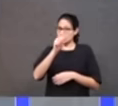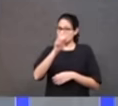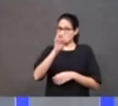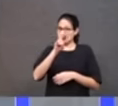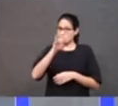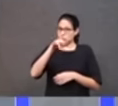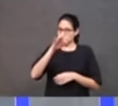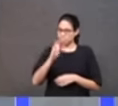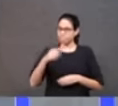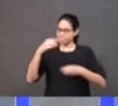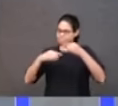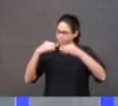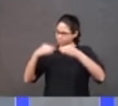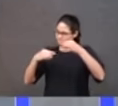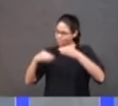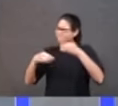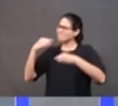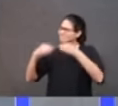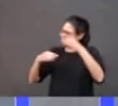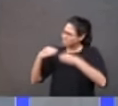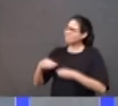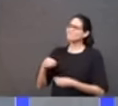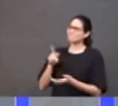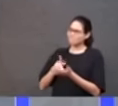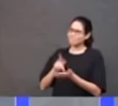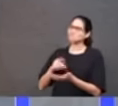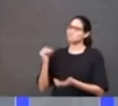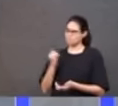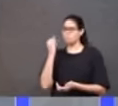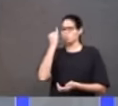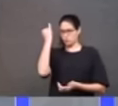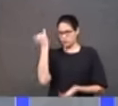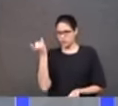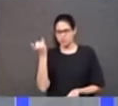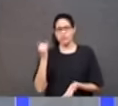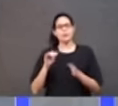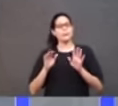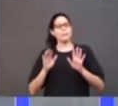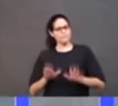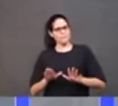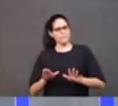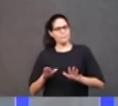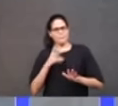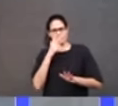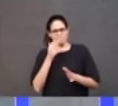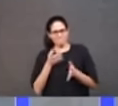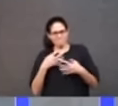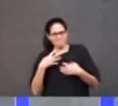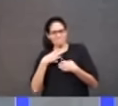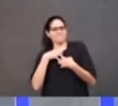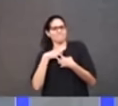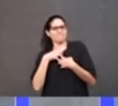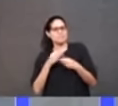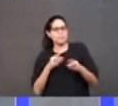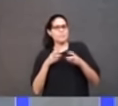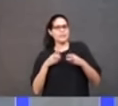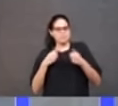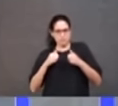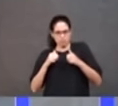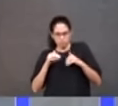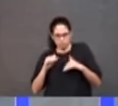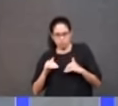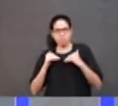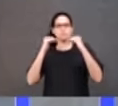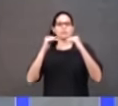da importância desse conselho, mas a gente entende que precisamos avançar nessa questão da relação com a sociedade